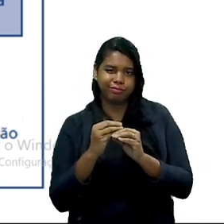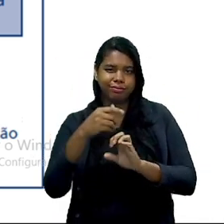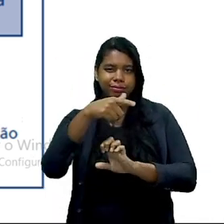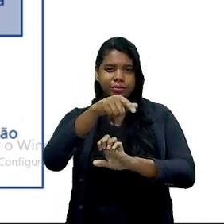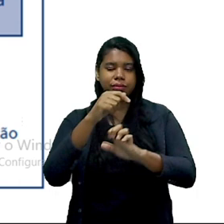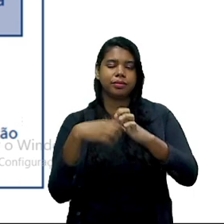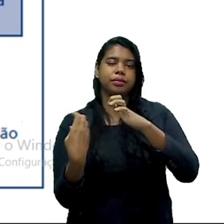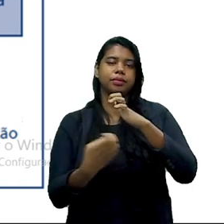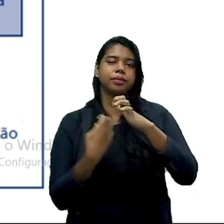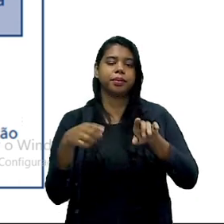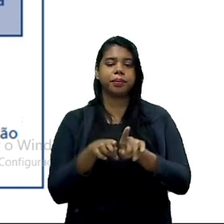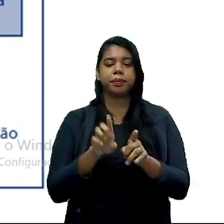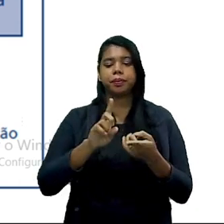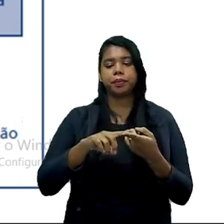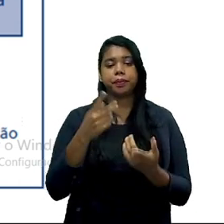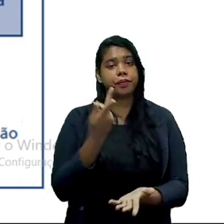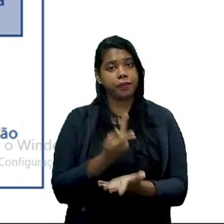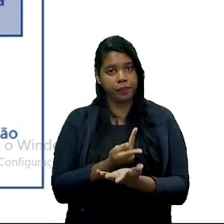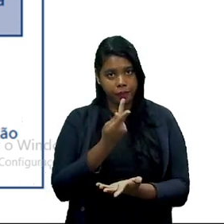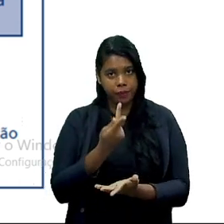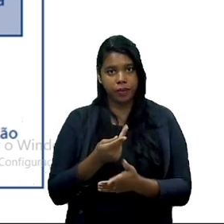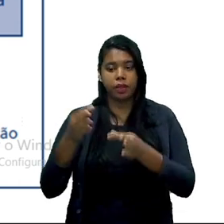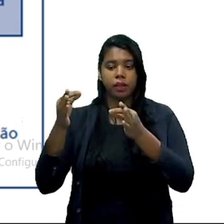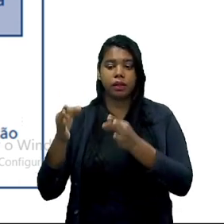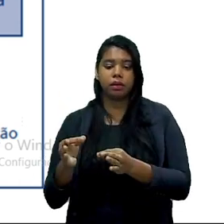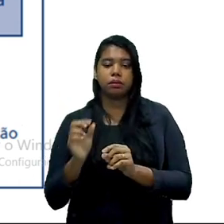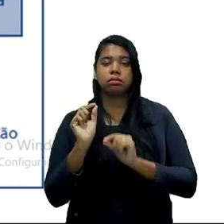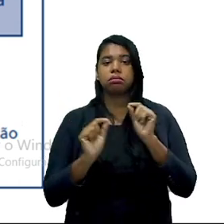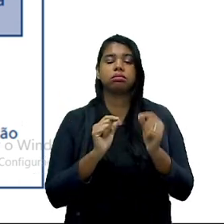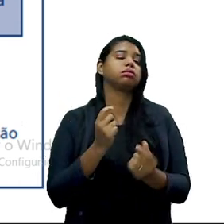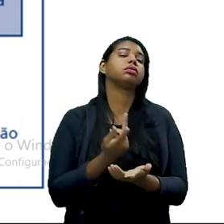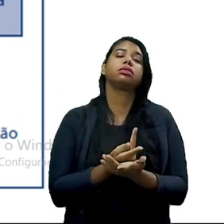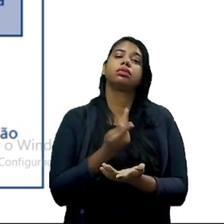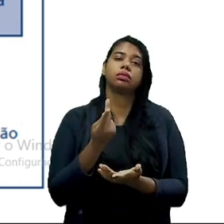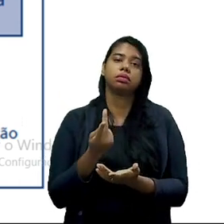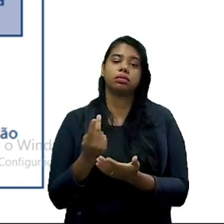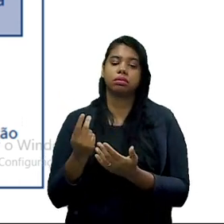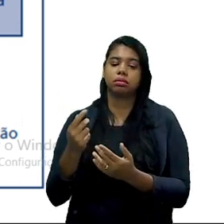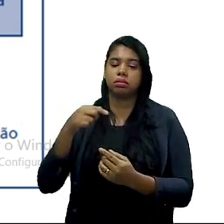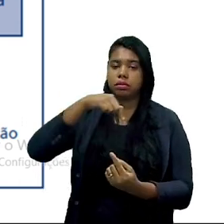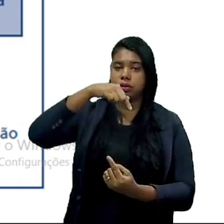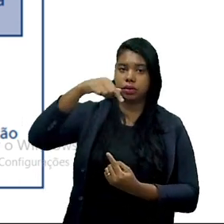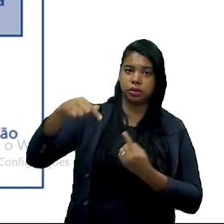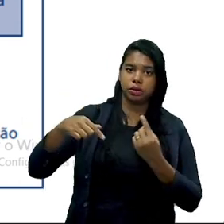operacionalização da empresa acontece justamente quando ocorre esse ciclo.